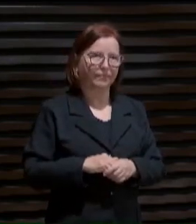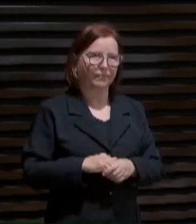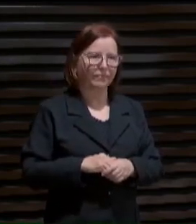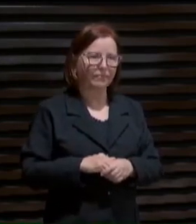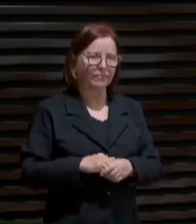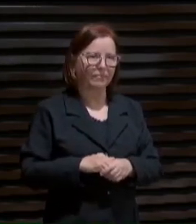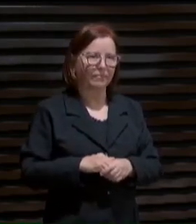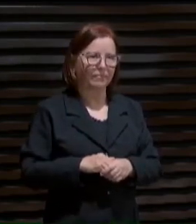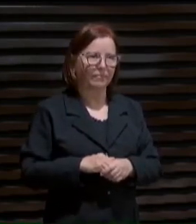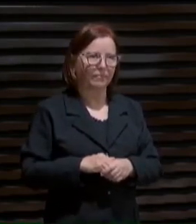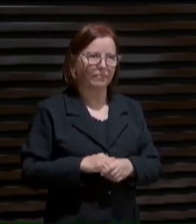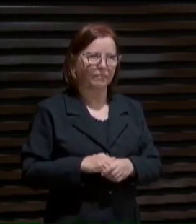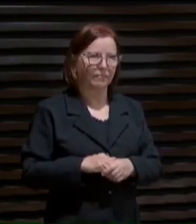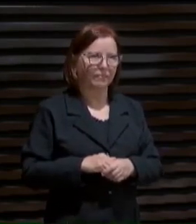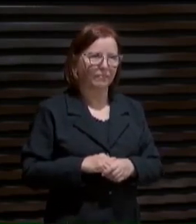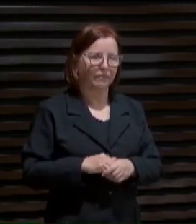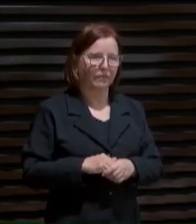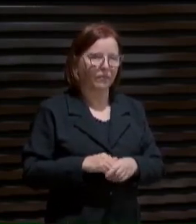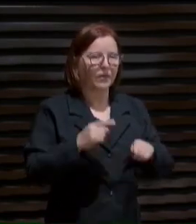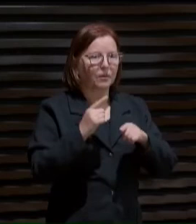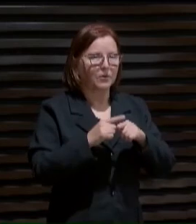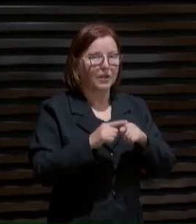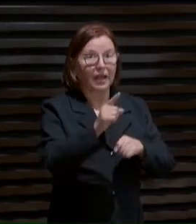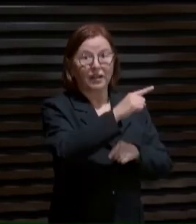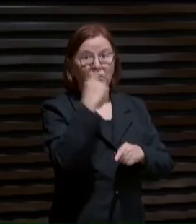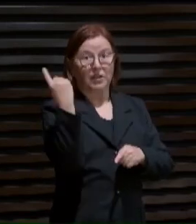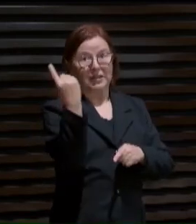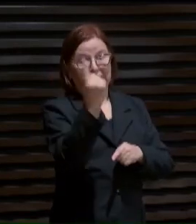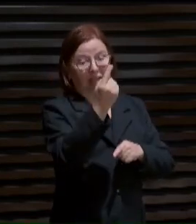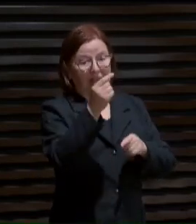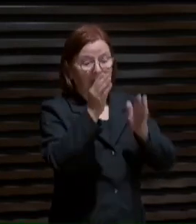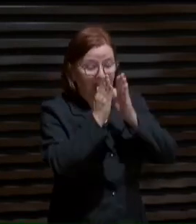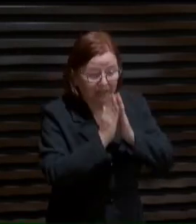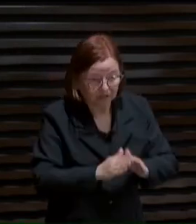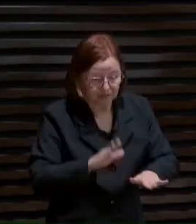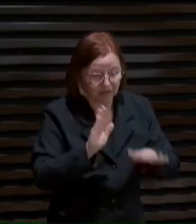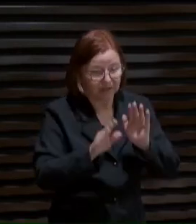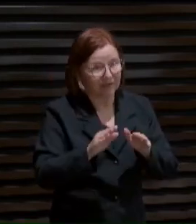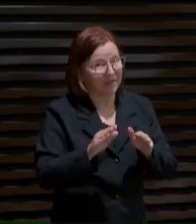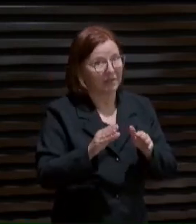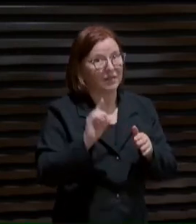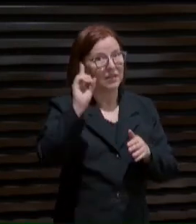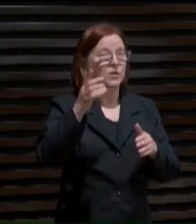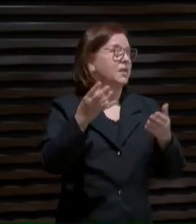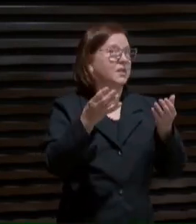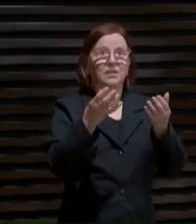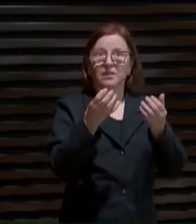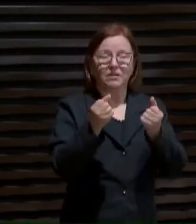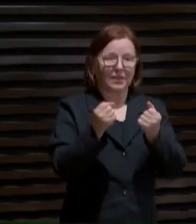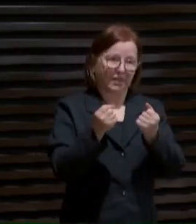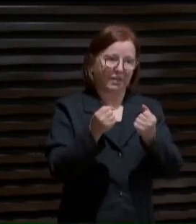o porquê e a nossa adoração muitas vezes pode ser inaceitável diante de Deus porque